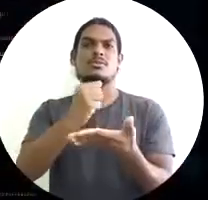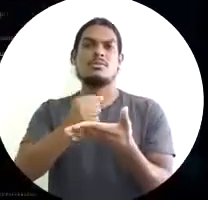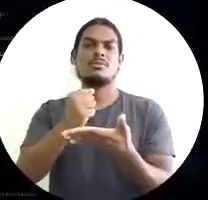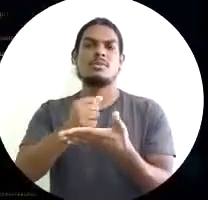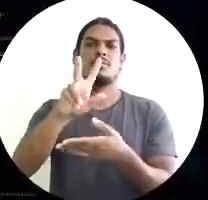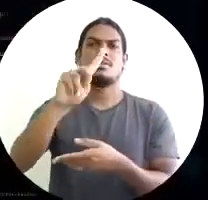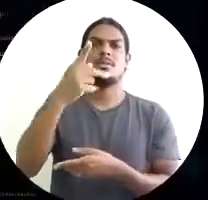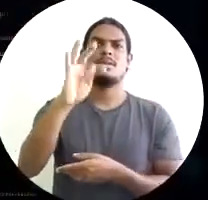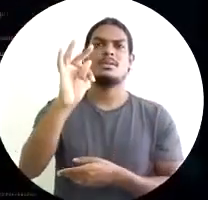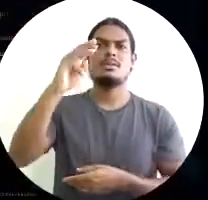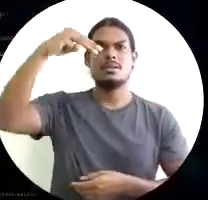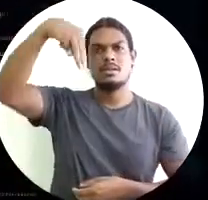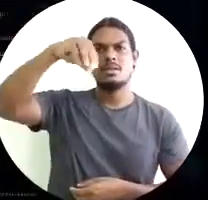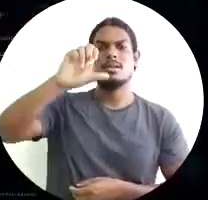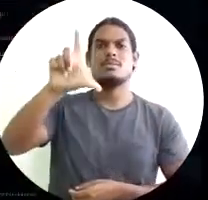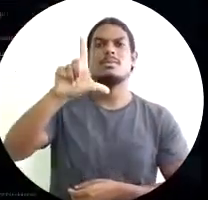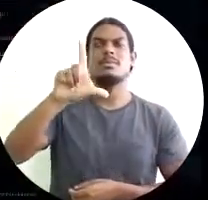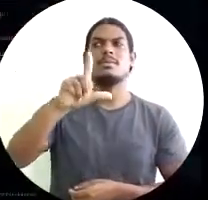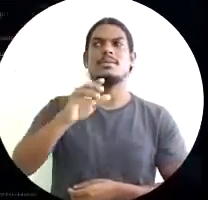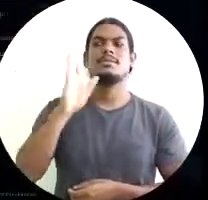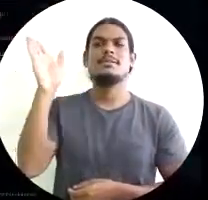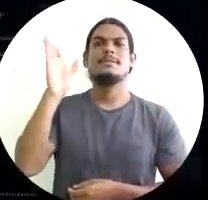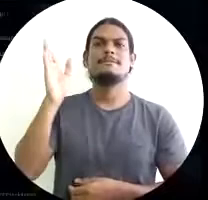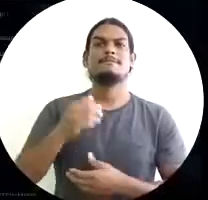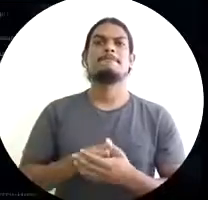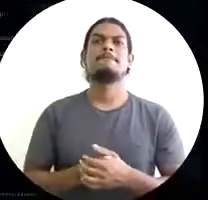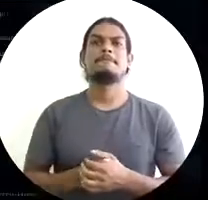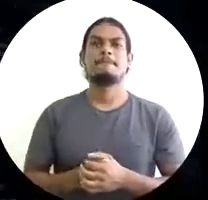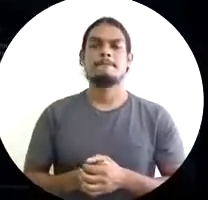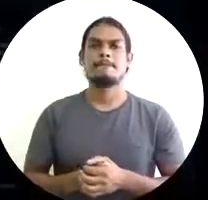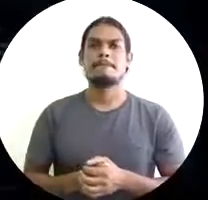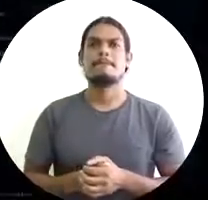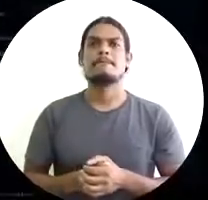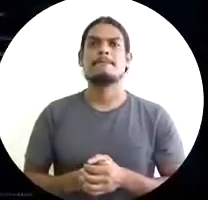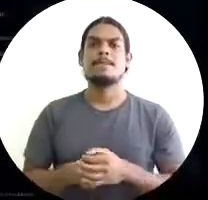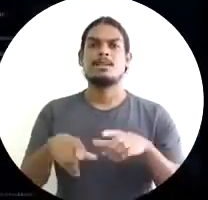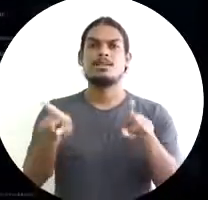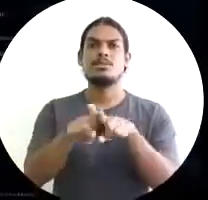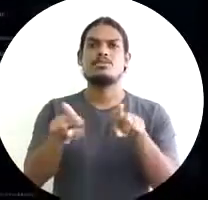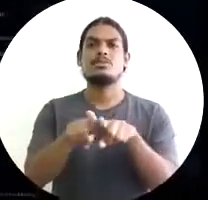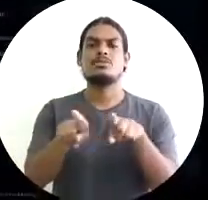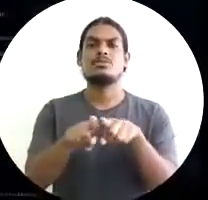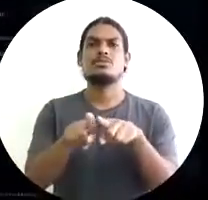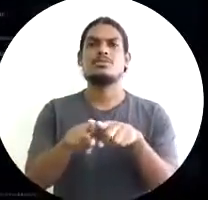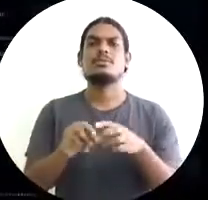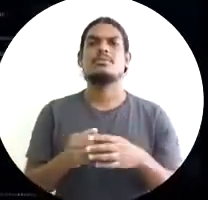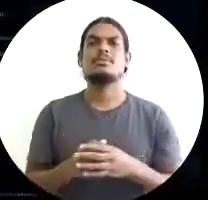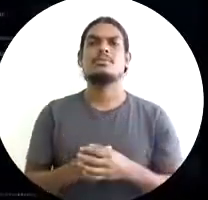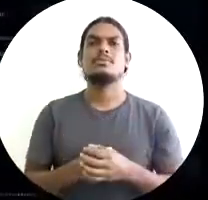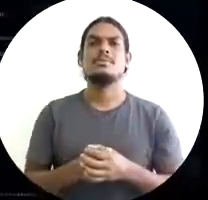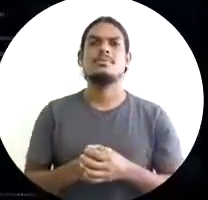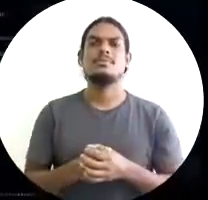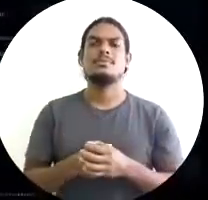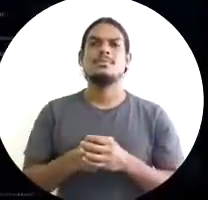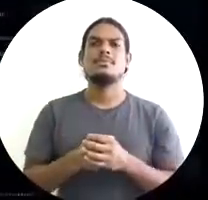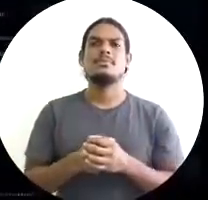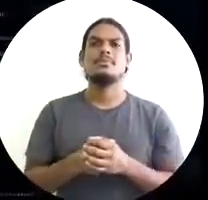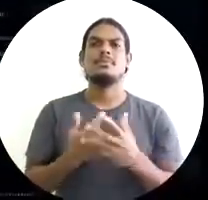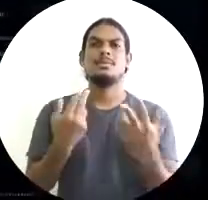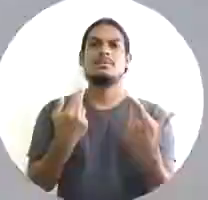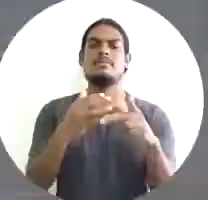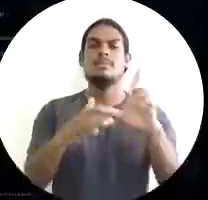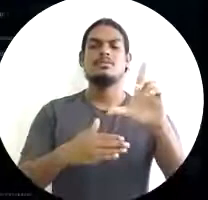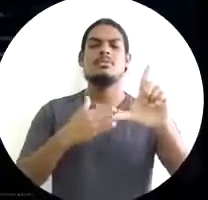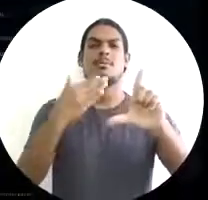URL, e esse estilo.css está no mesmo lugarzinho lá na mesma página, então ele vai copiar todo